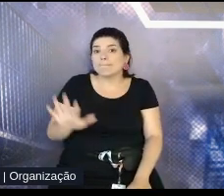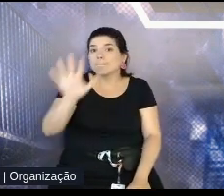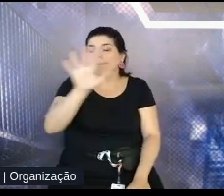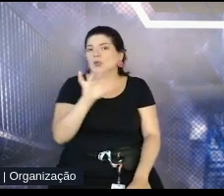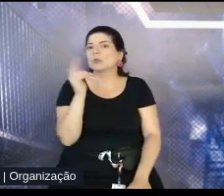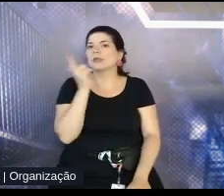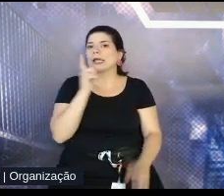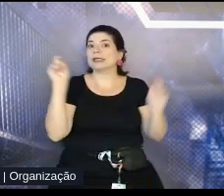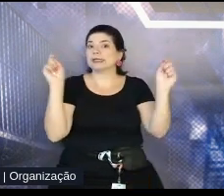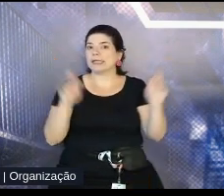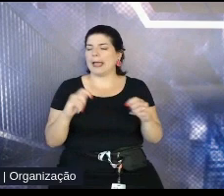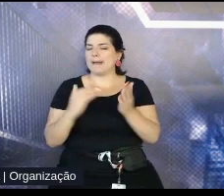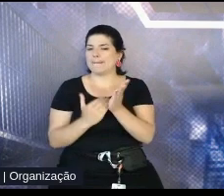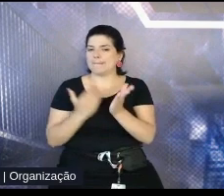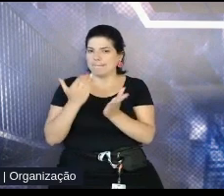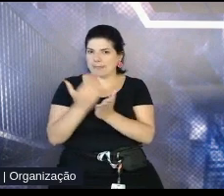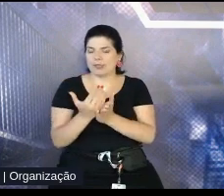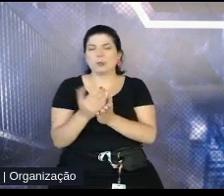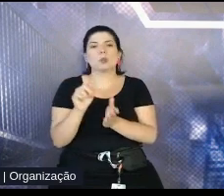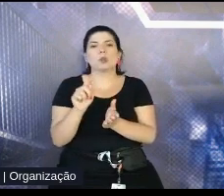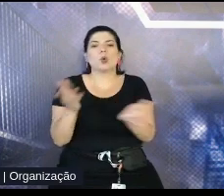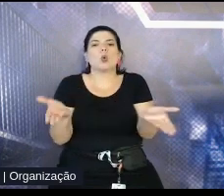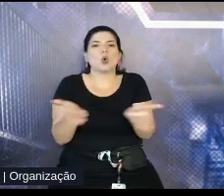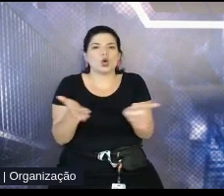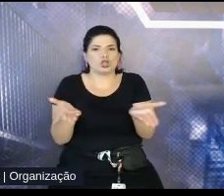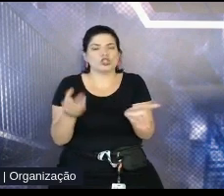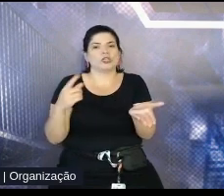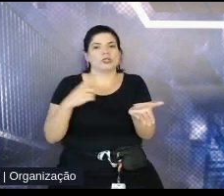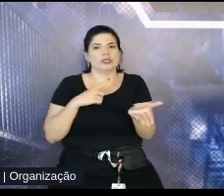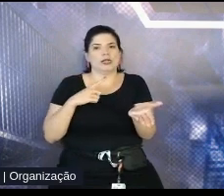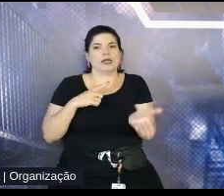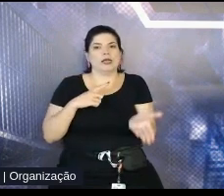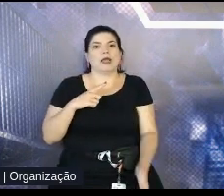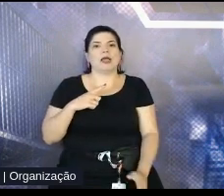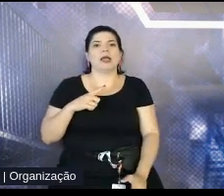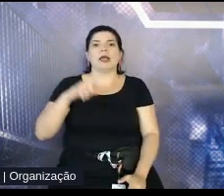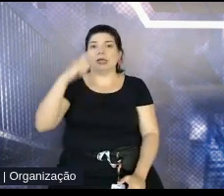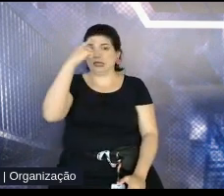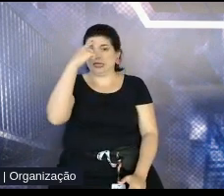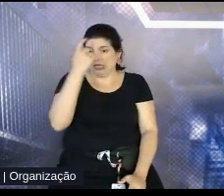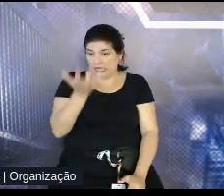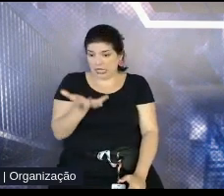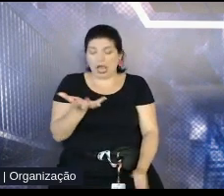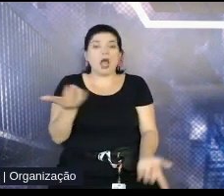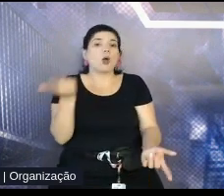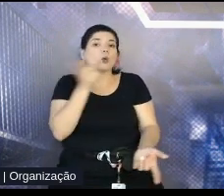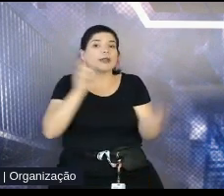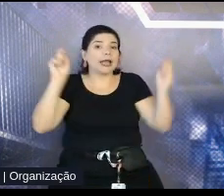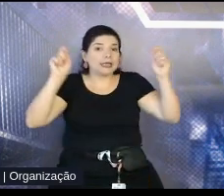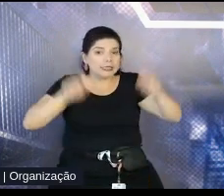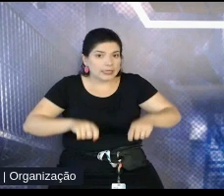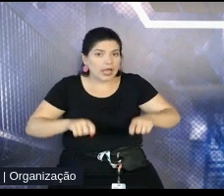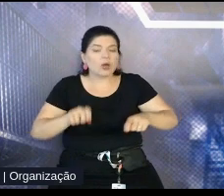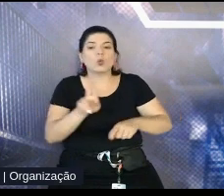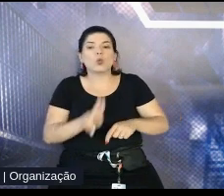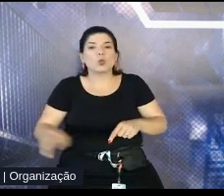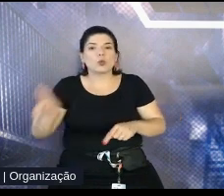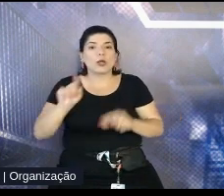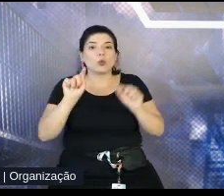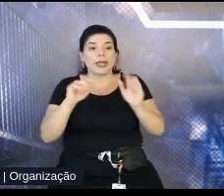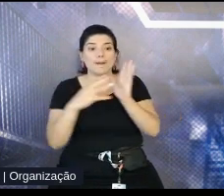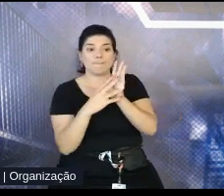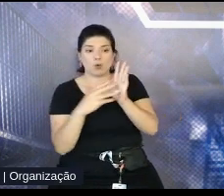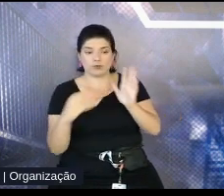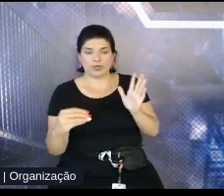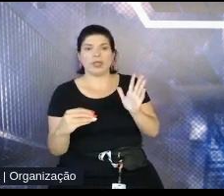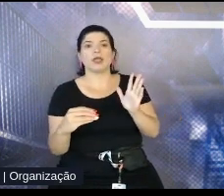da IA, né? Então, hoje, com o uso da IA, a gente consegue estar utilizando, né, modelos de OCR. O